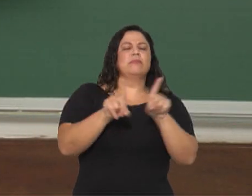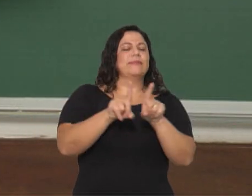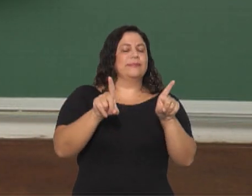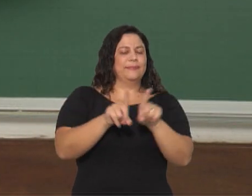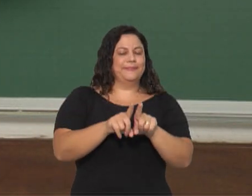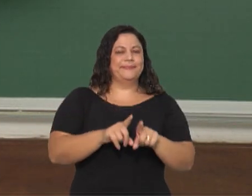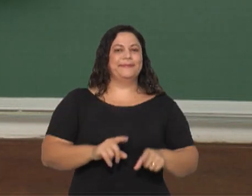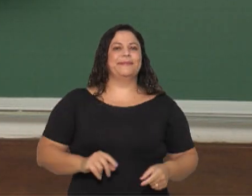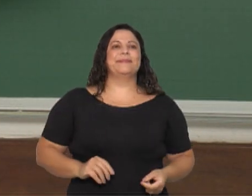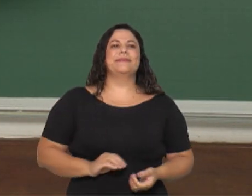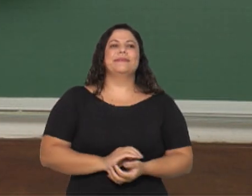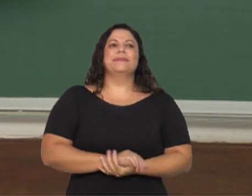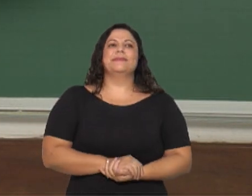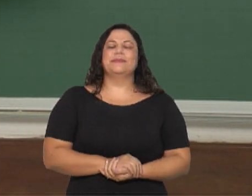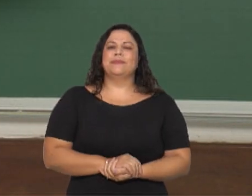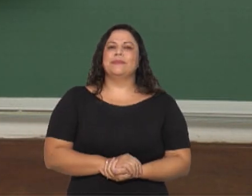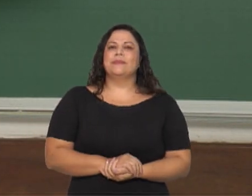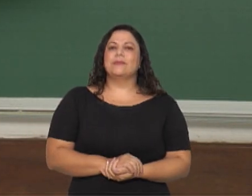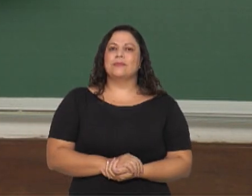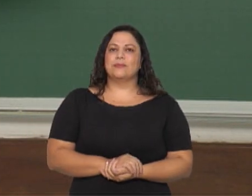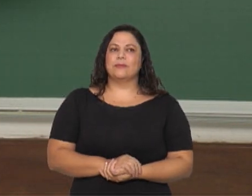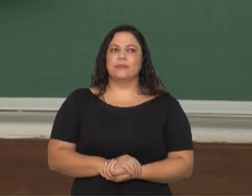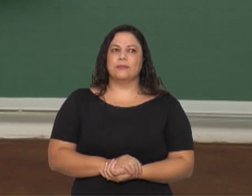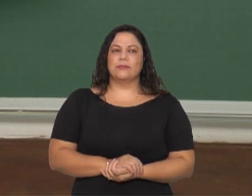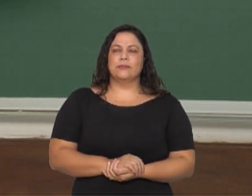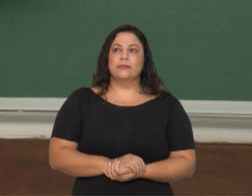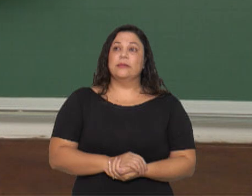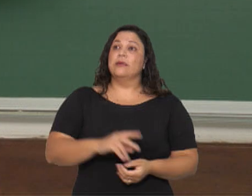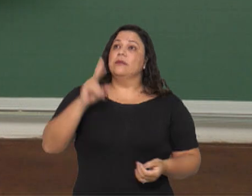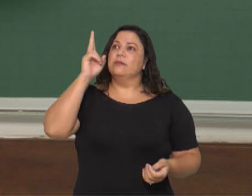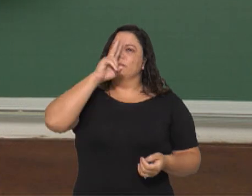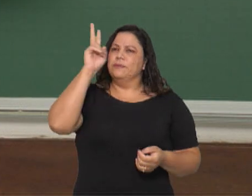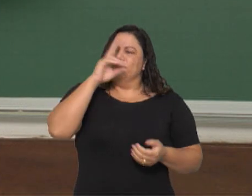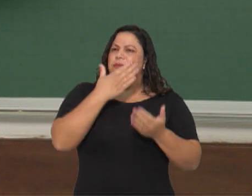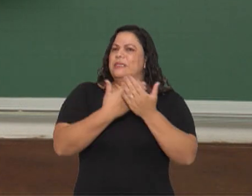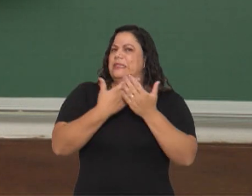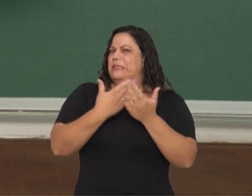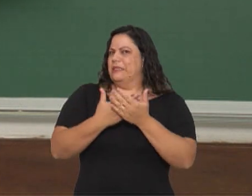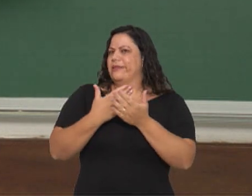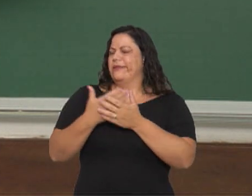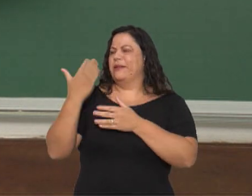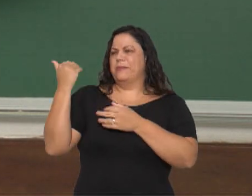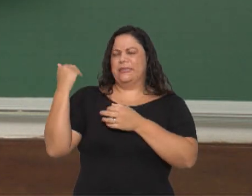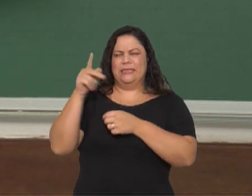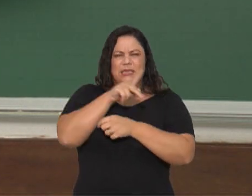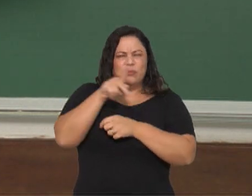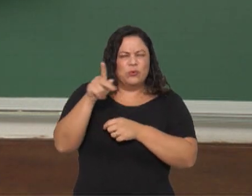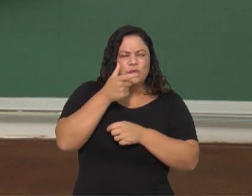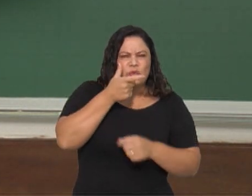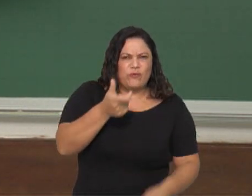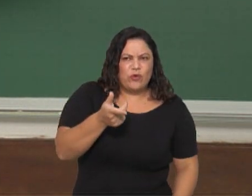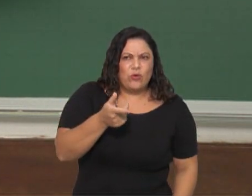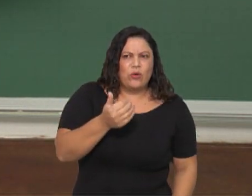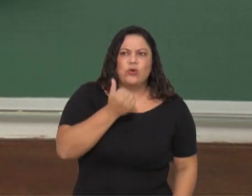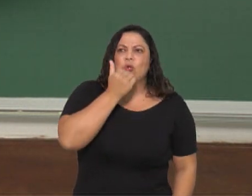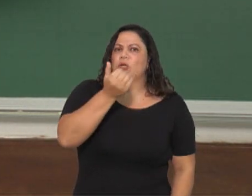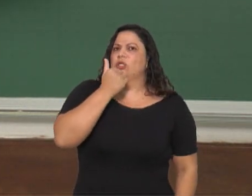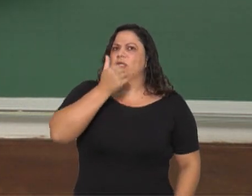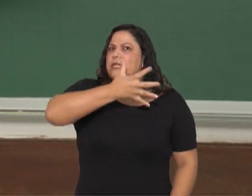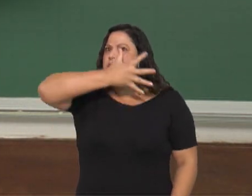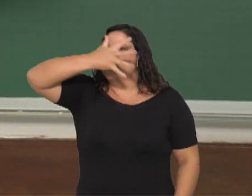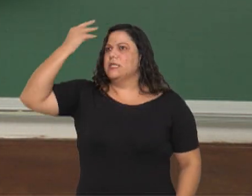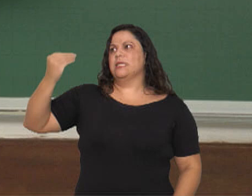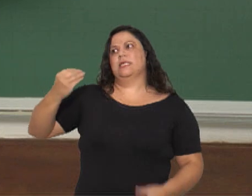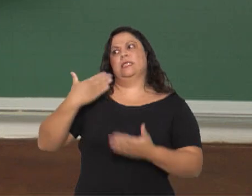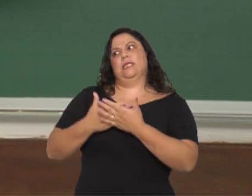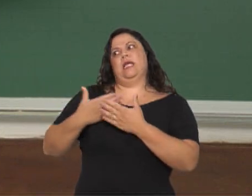ok? Os acordais da classe passada, lembra o que o professor falou? Não adianta esquecer a aula anterior e partir para a seguinte.